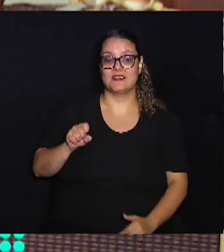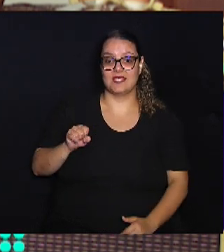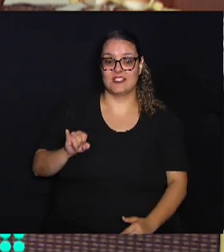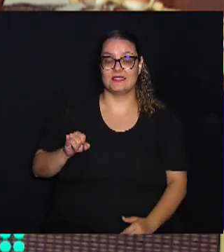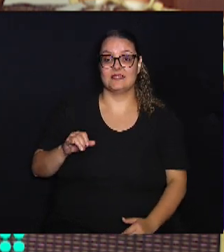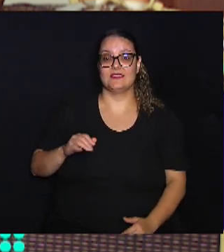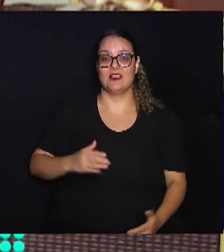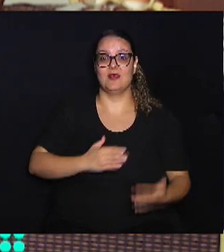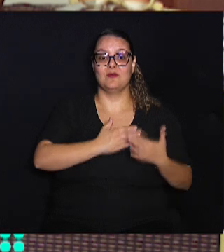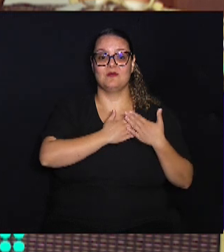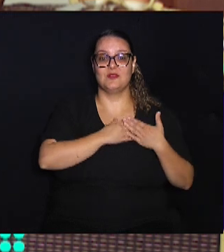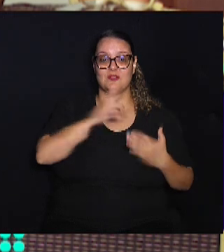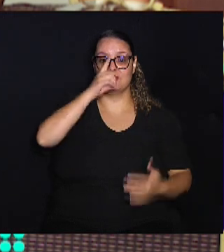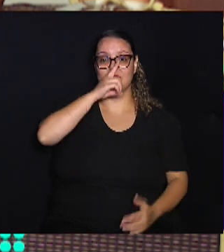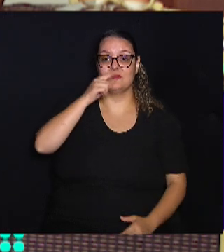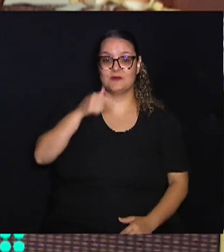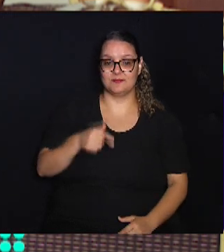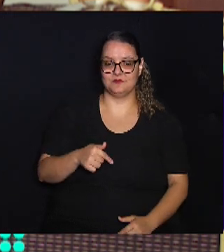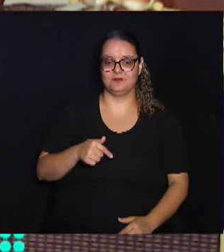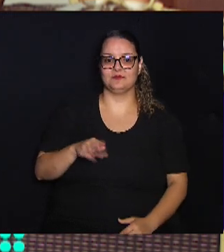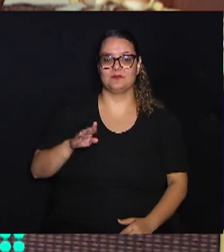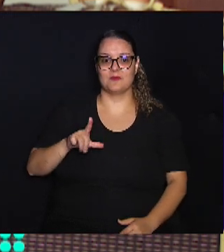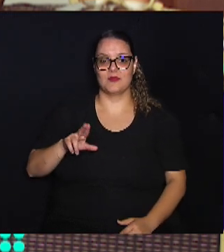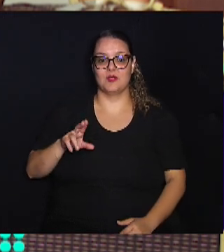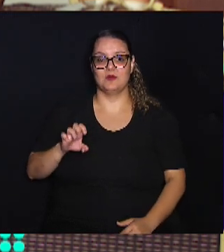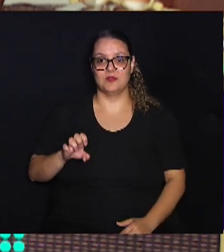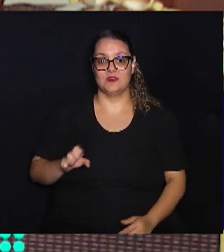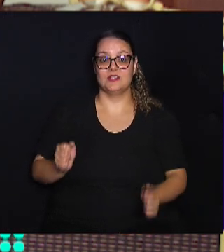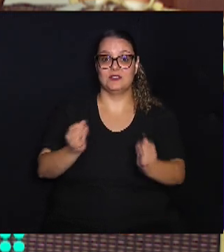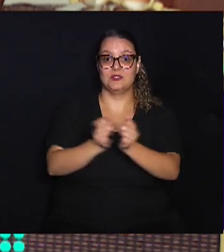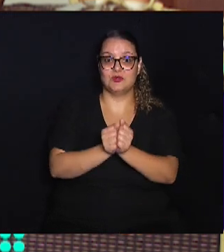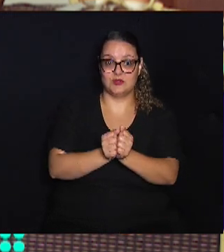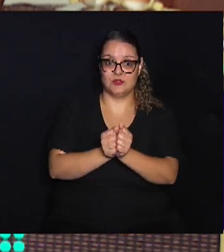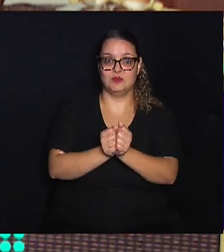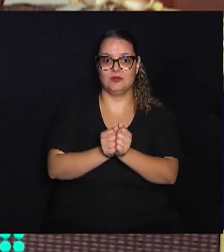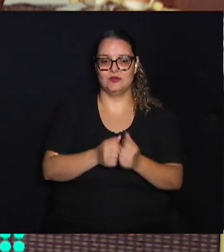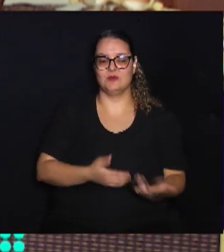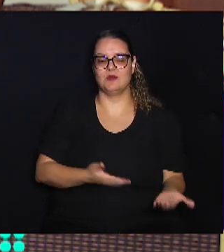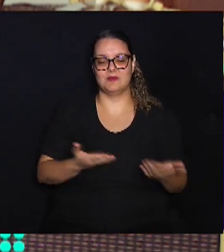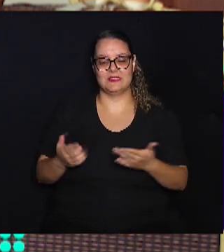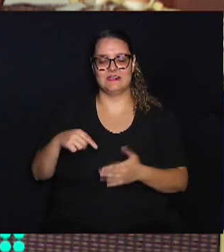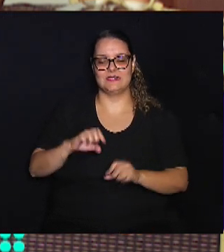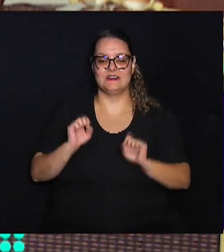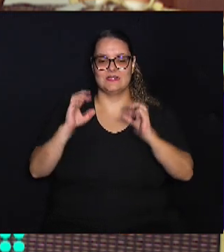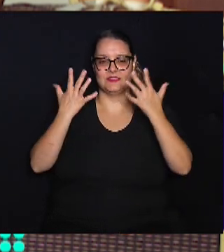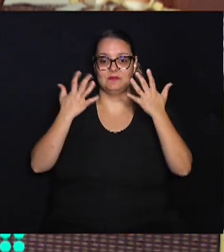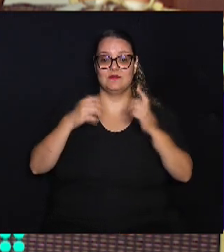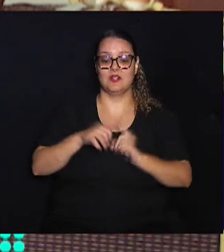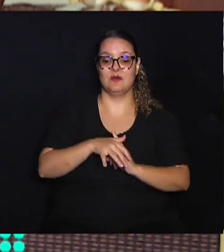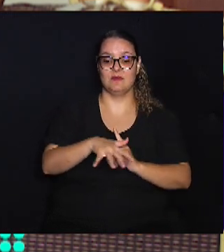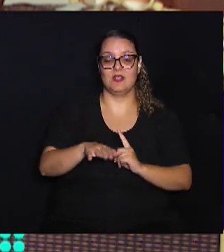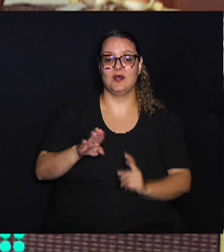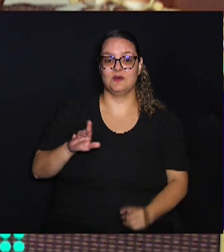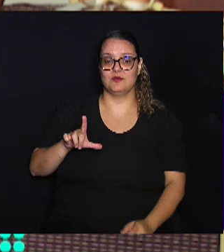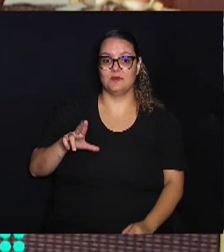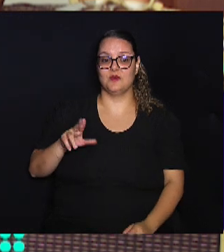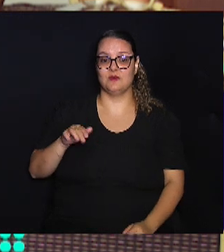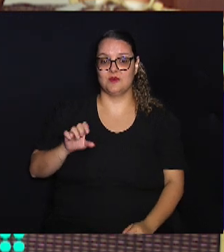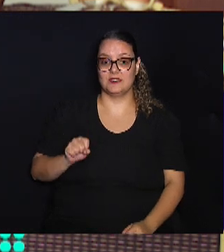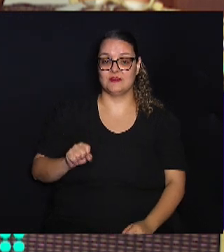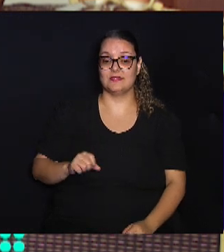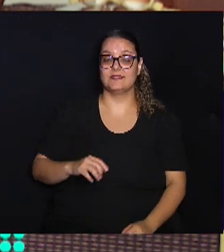da noite. O duo, acompanhado de sua banda, apresenta neste show a influência do blues na música